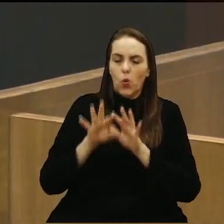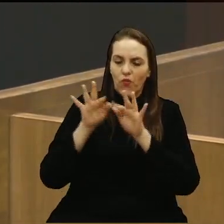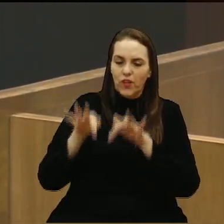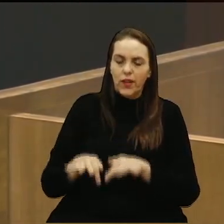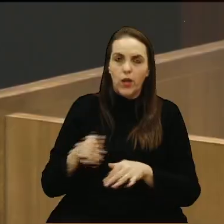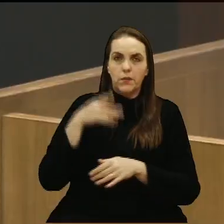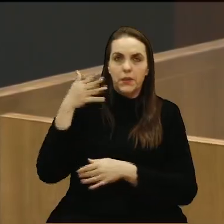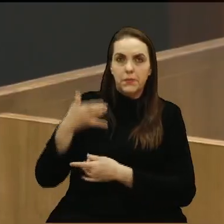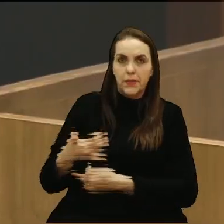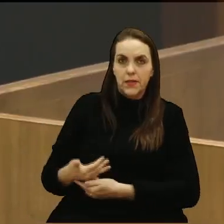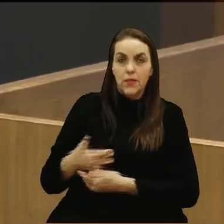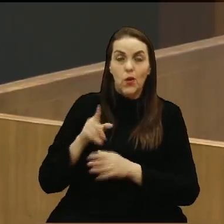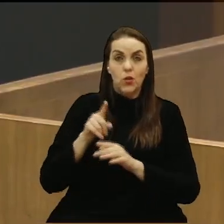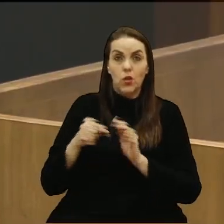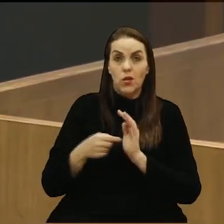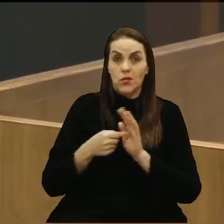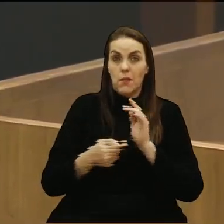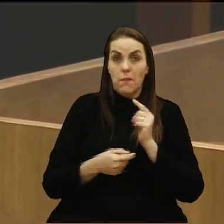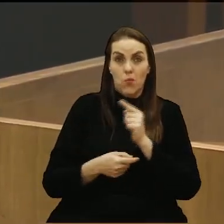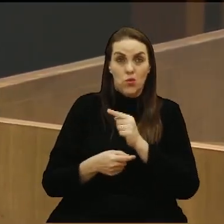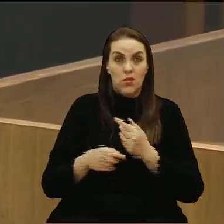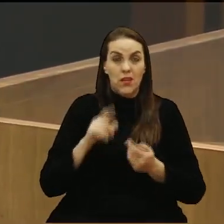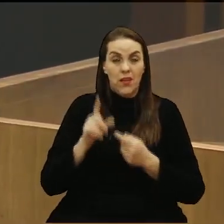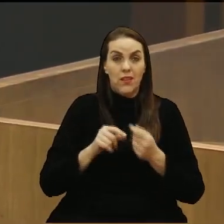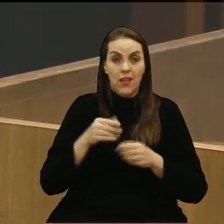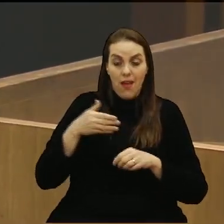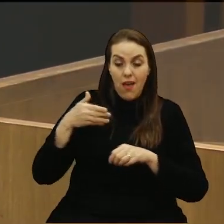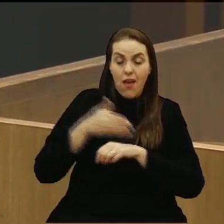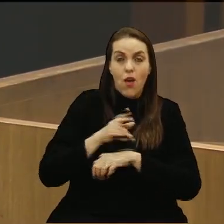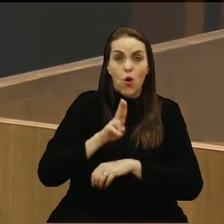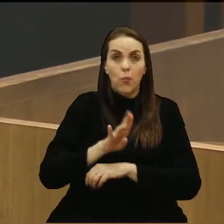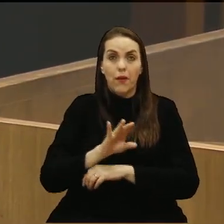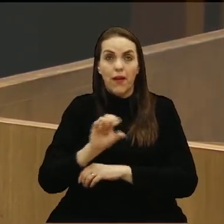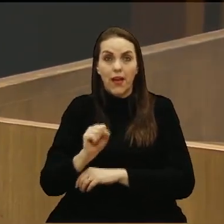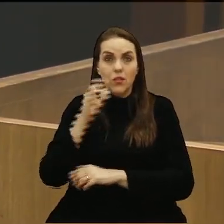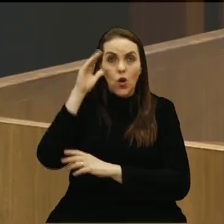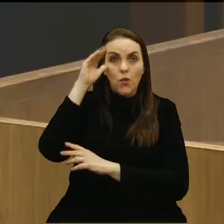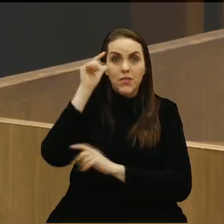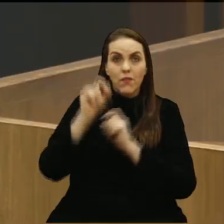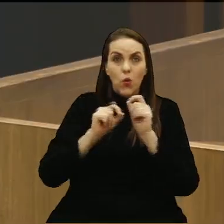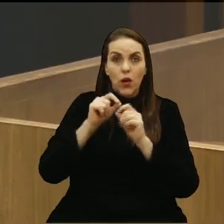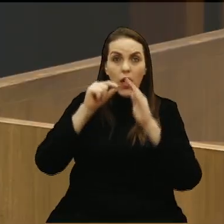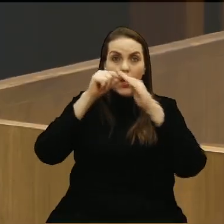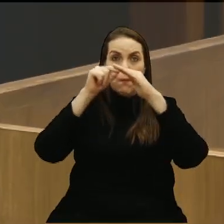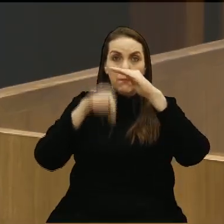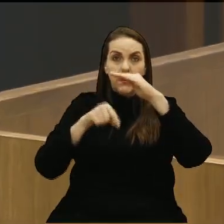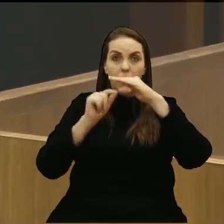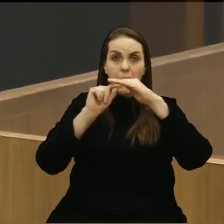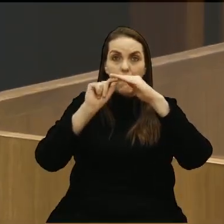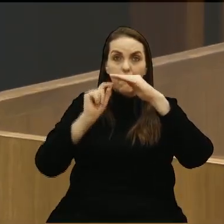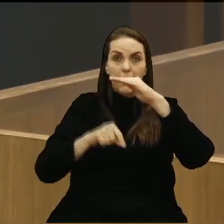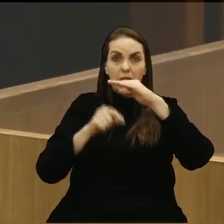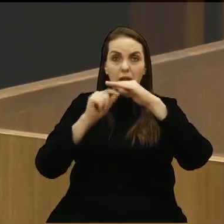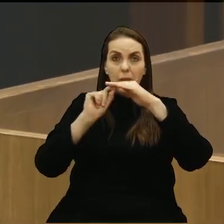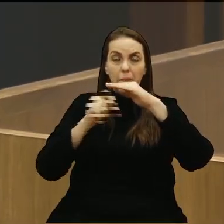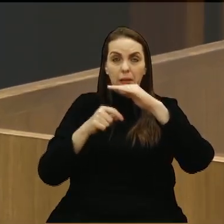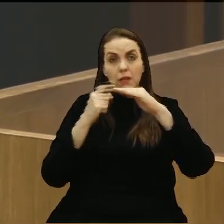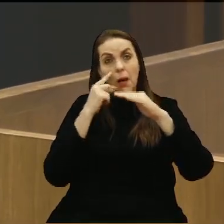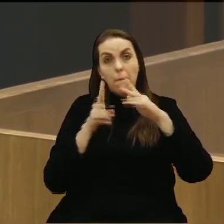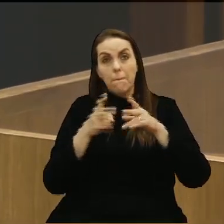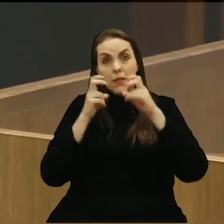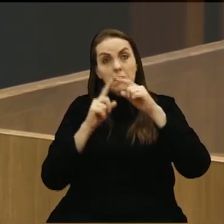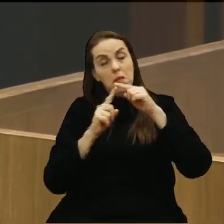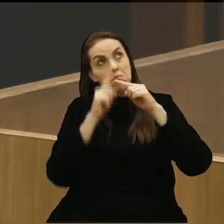foi praticamente exibido aqui, você entra na UBS e você observa as goteiras, você enxerga o outro lado lá,